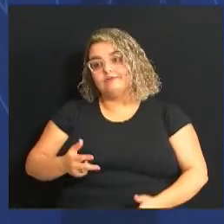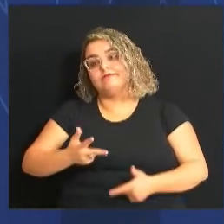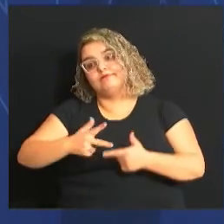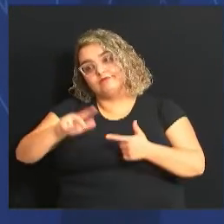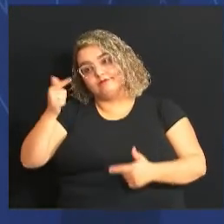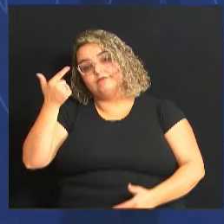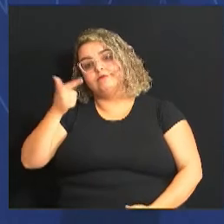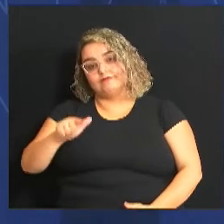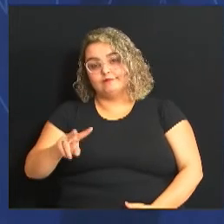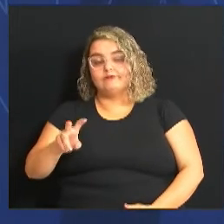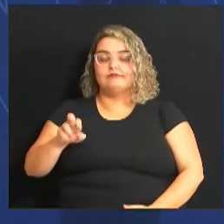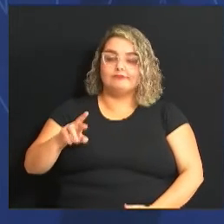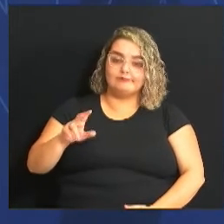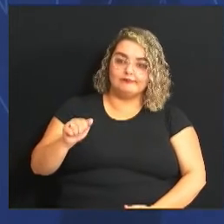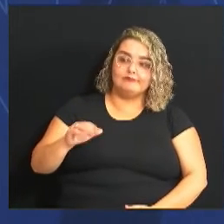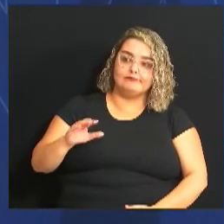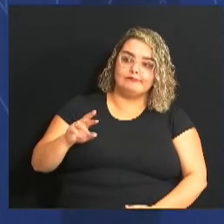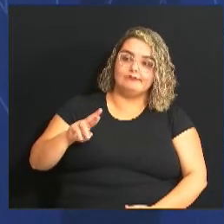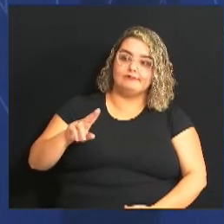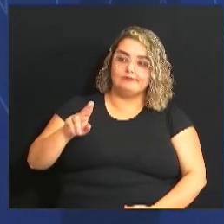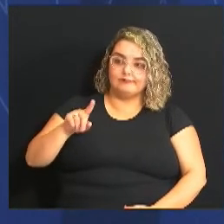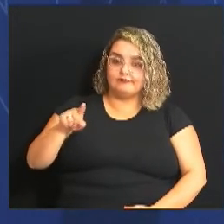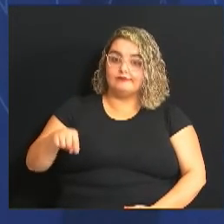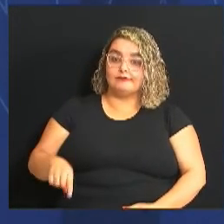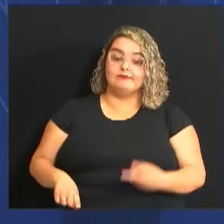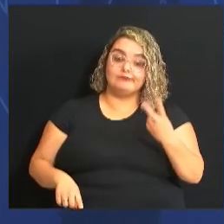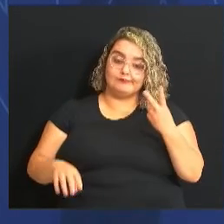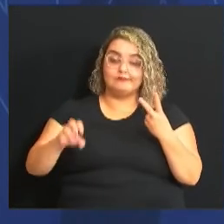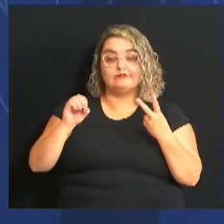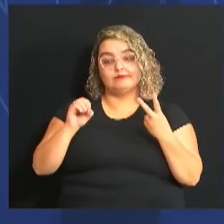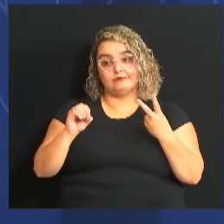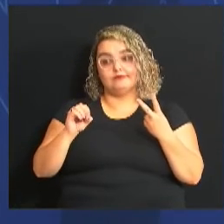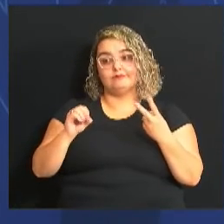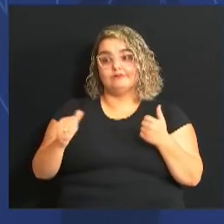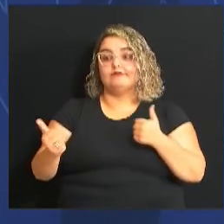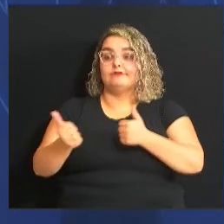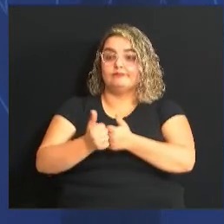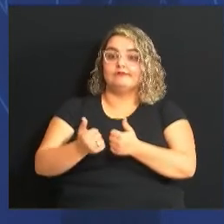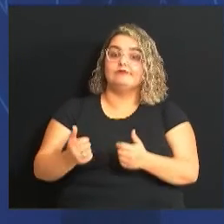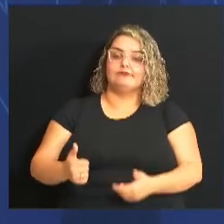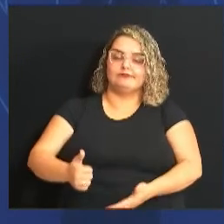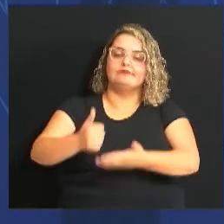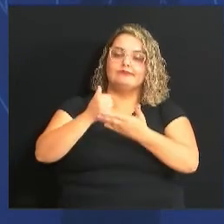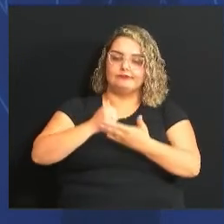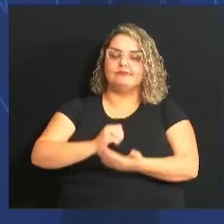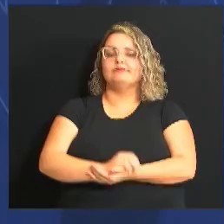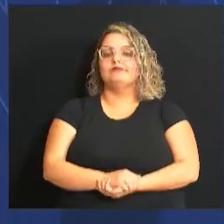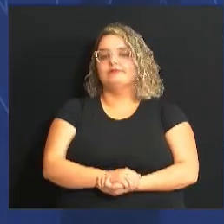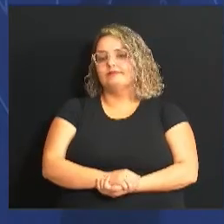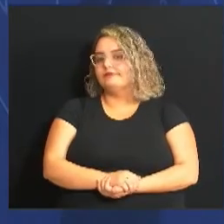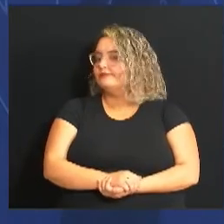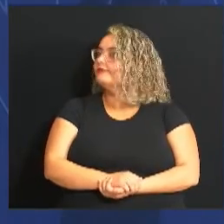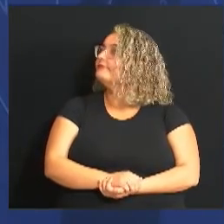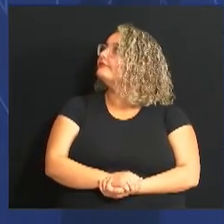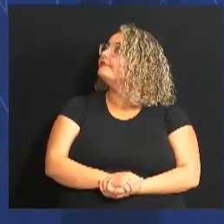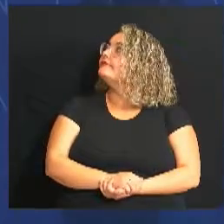do Veracruz e abriram 2-0 na série, se aproximando do título.